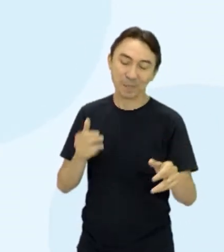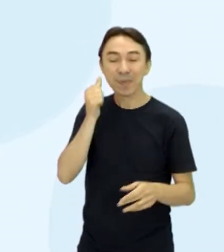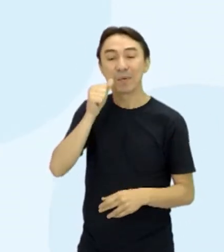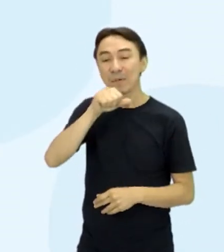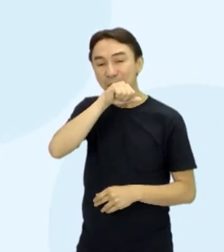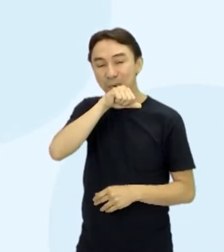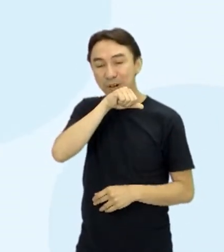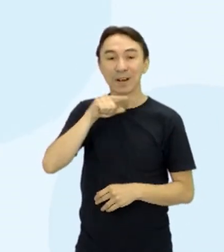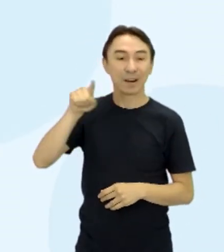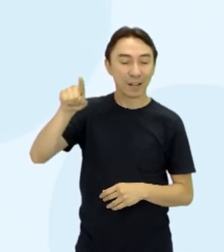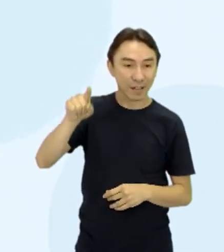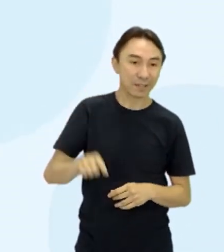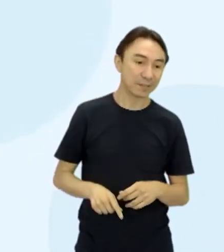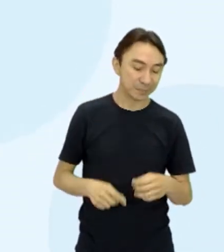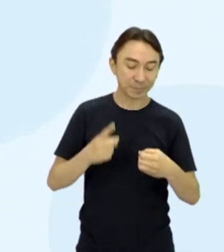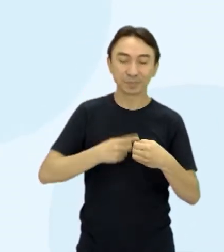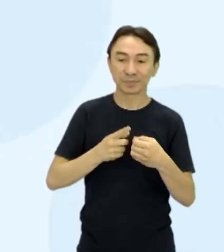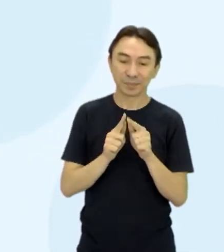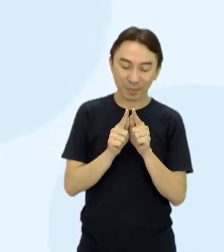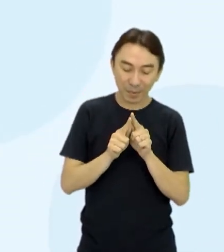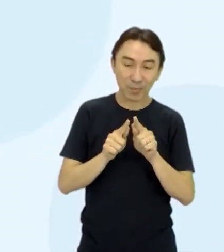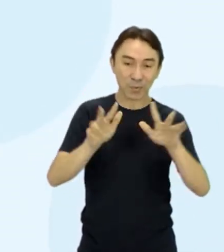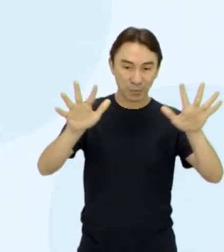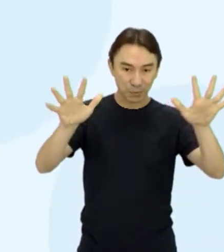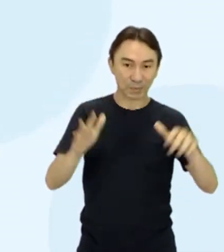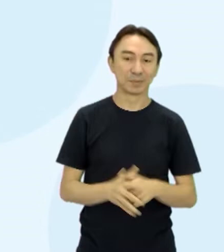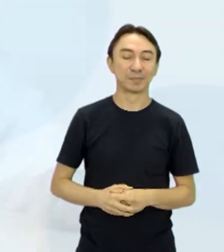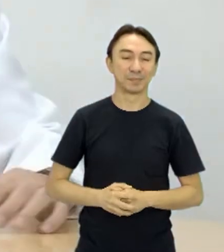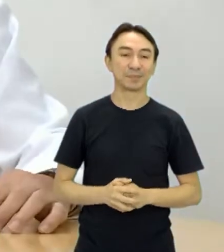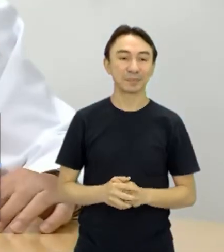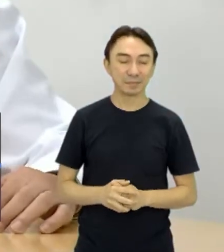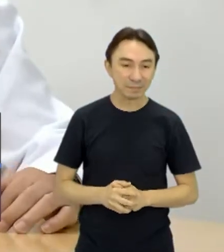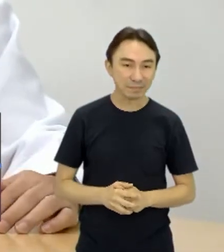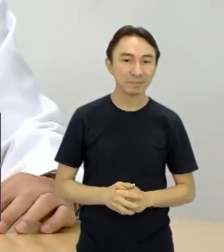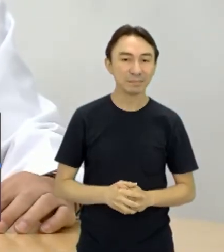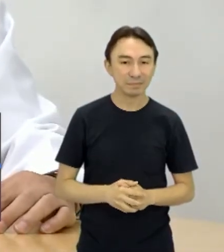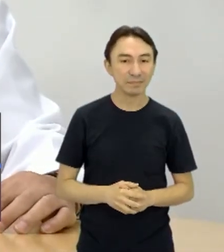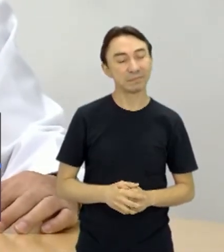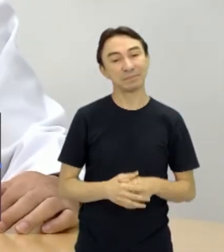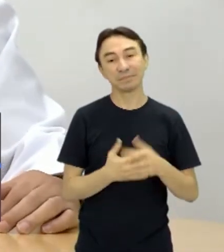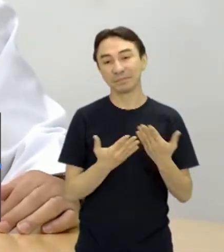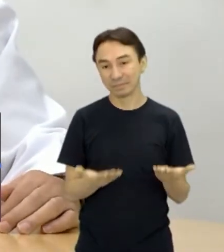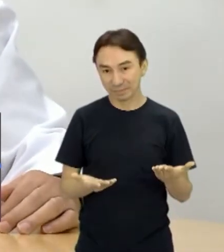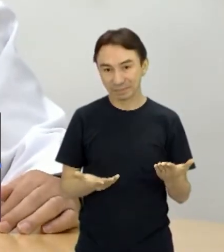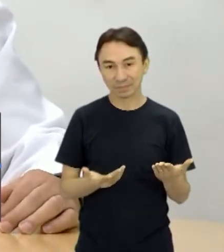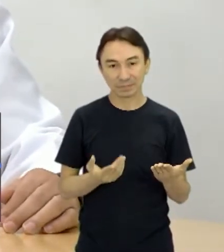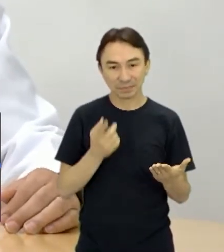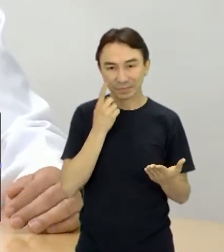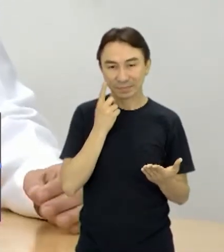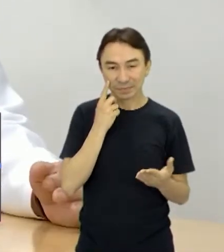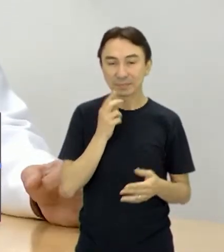para minha mãe aqui. E aí chegou... Chegou? Vamos lá. Tempo. Muito bem. É o seguinte,